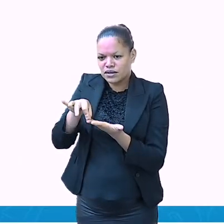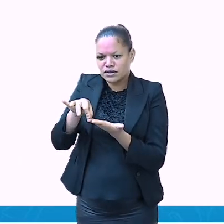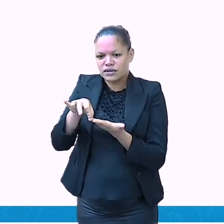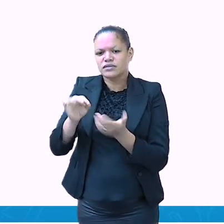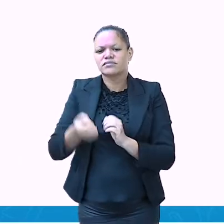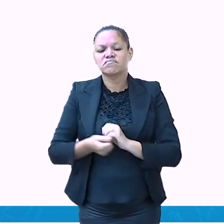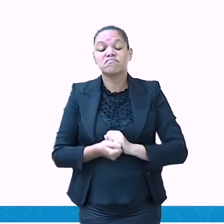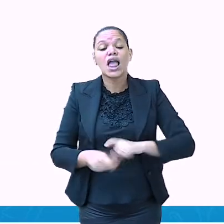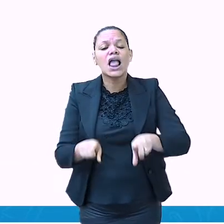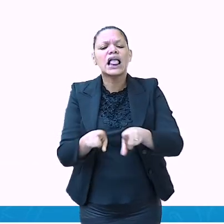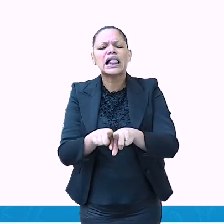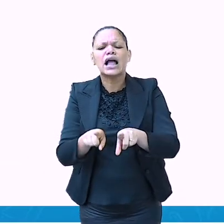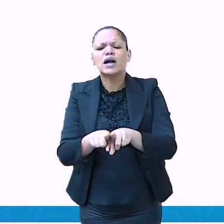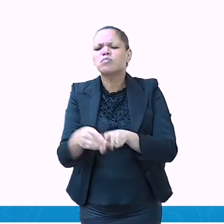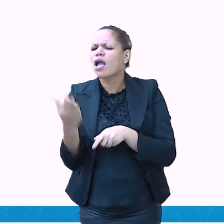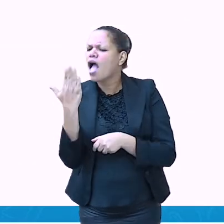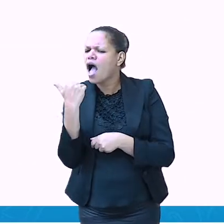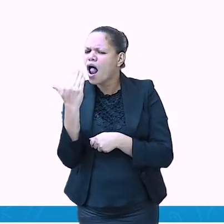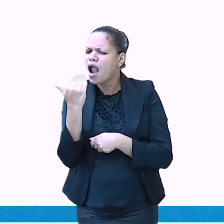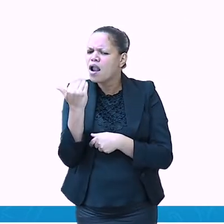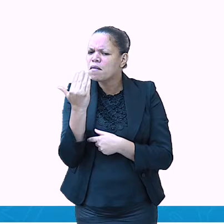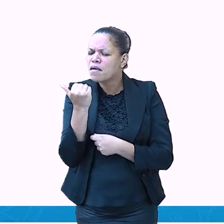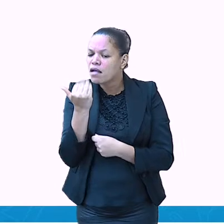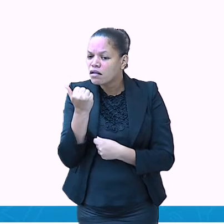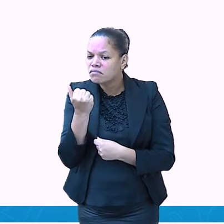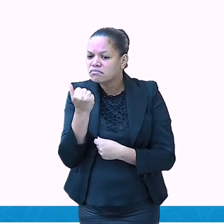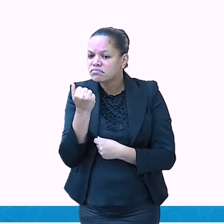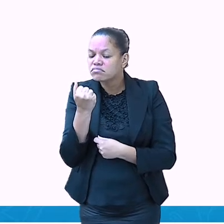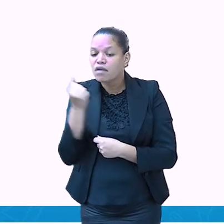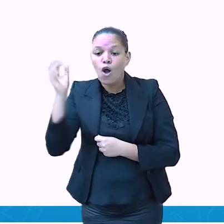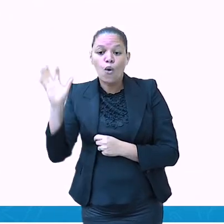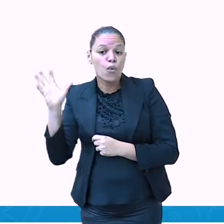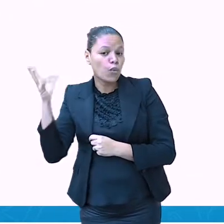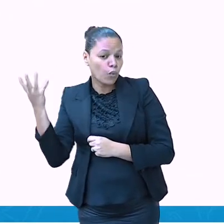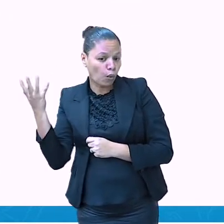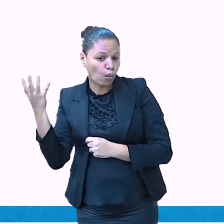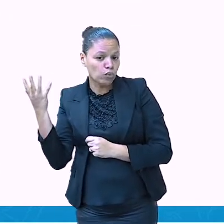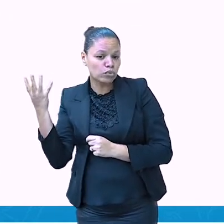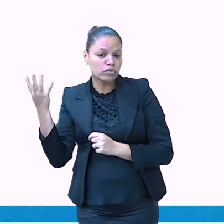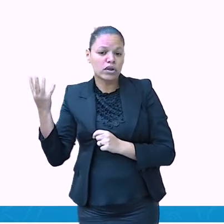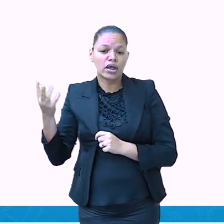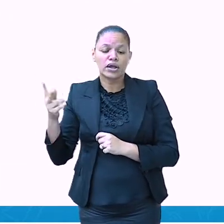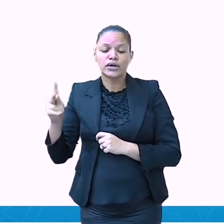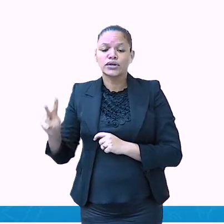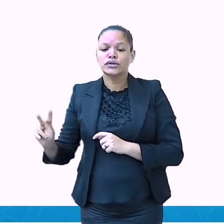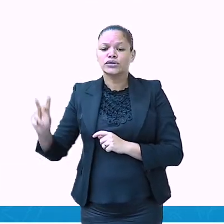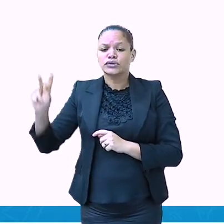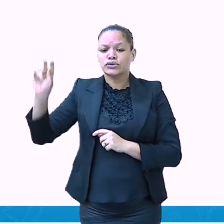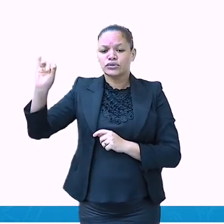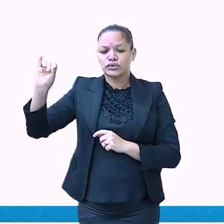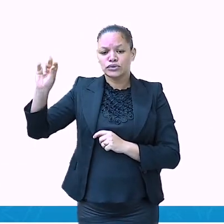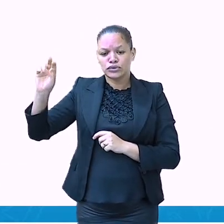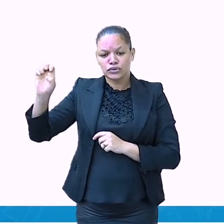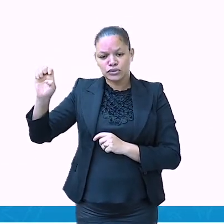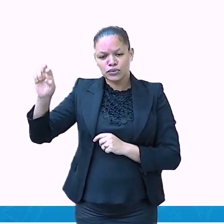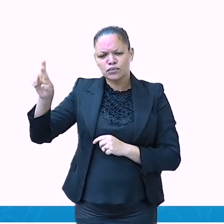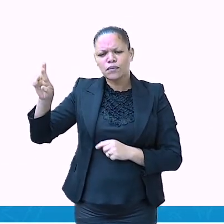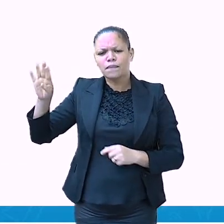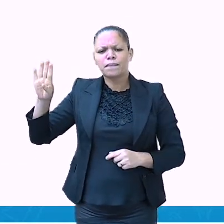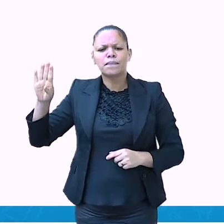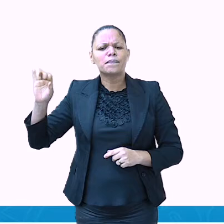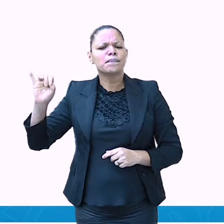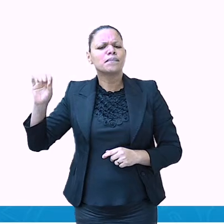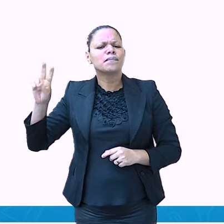a alimentação dessas aves pode ser uma alimentação herbívoro, carnívoro